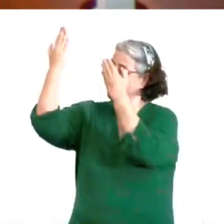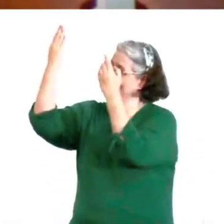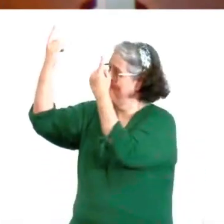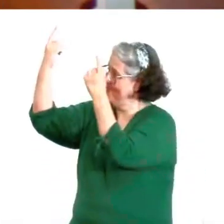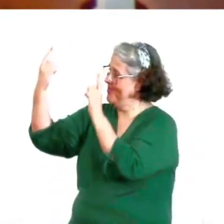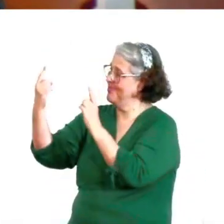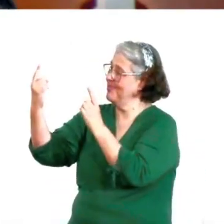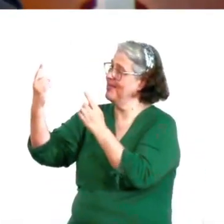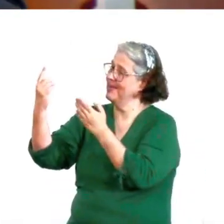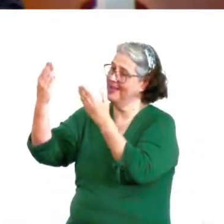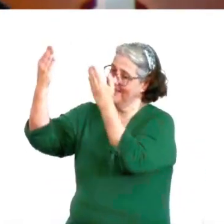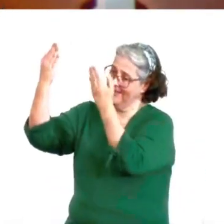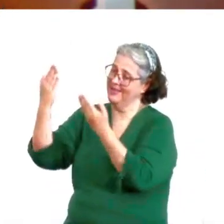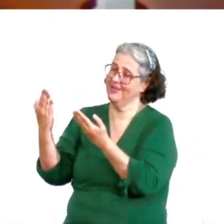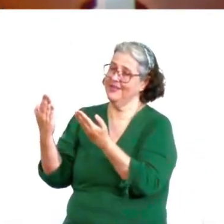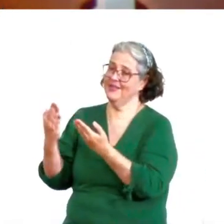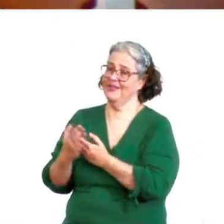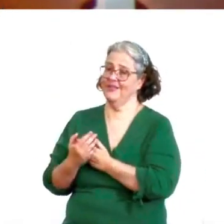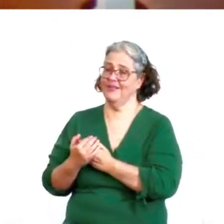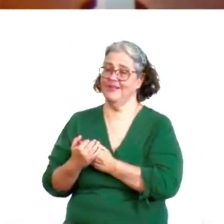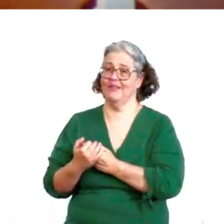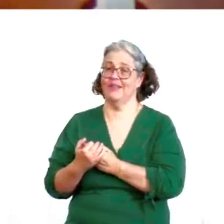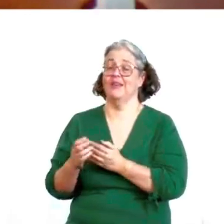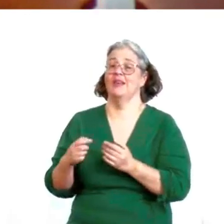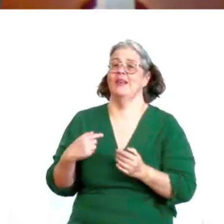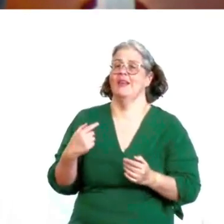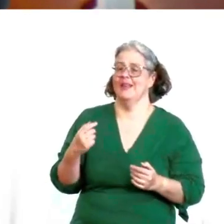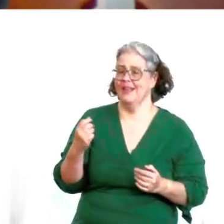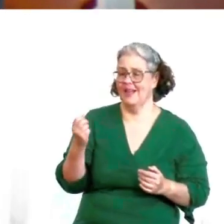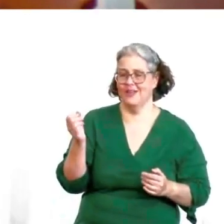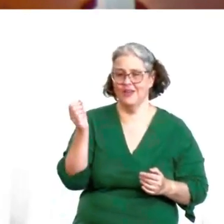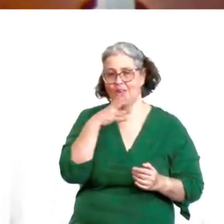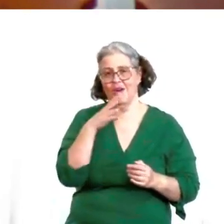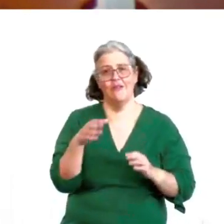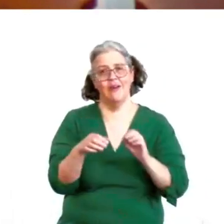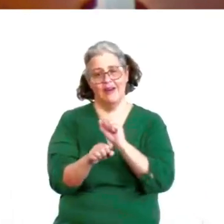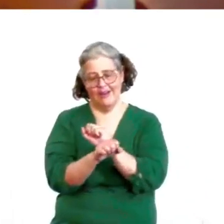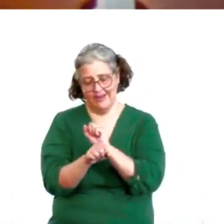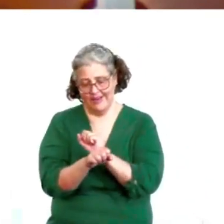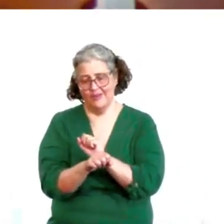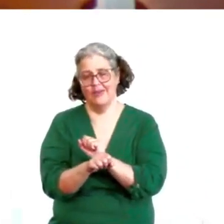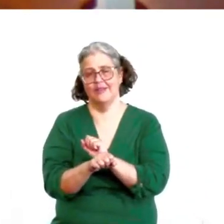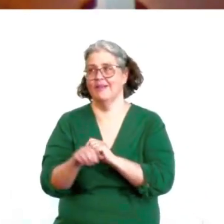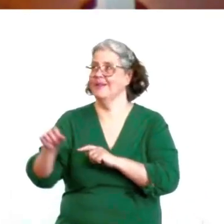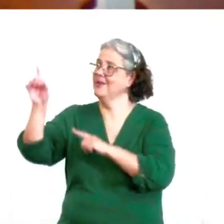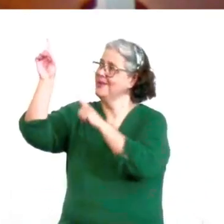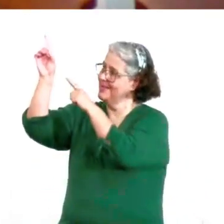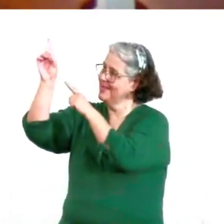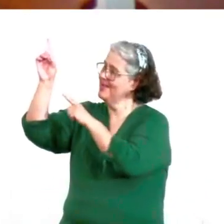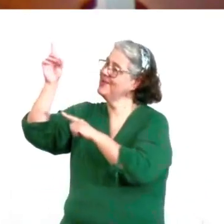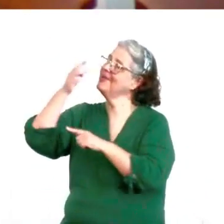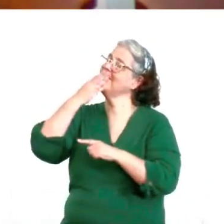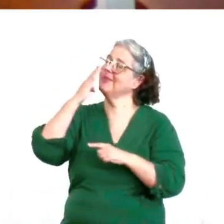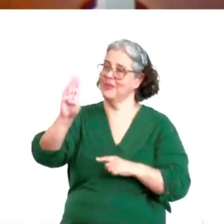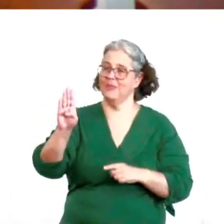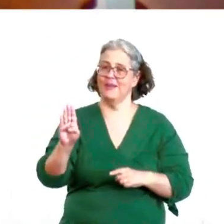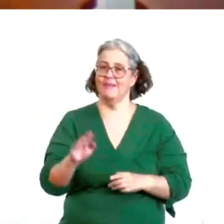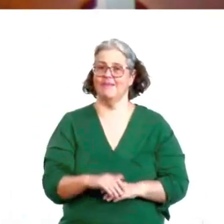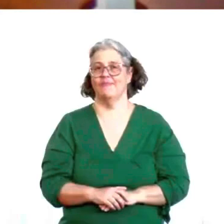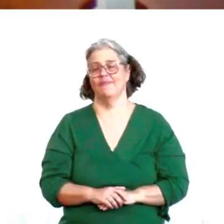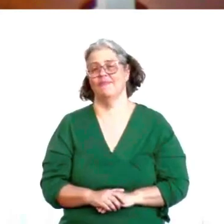aqui é renovar as nossas esperanças no Deus da promessa.